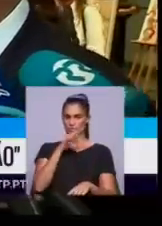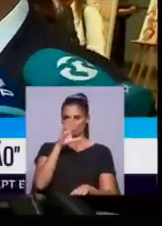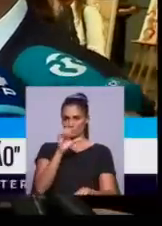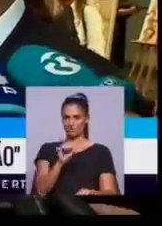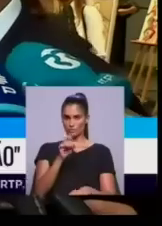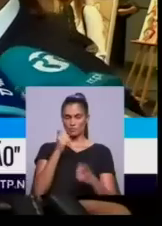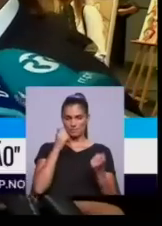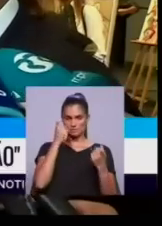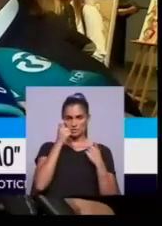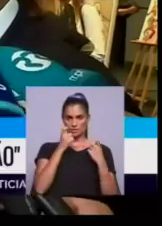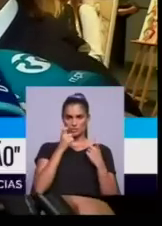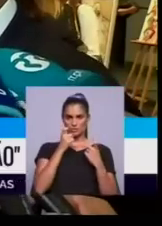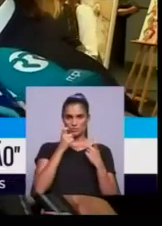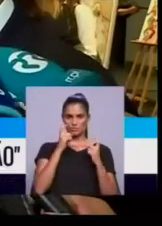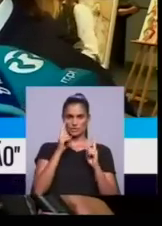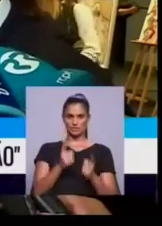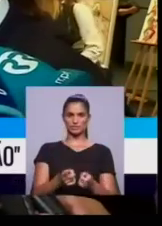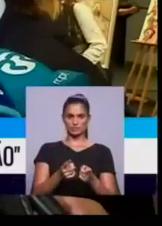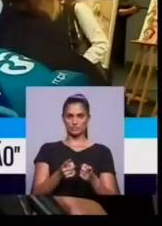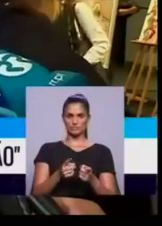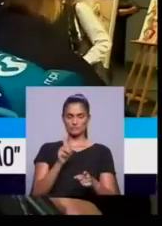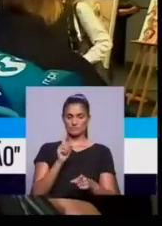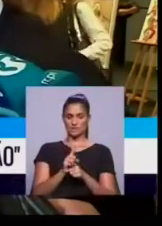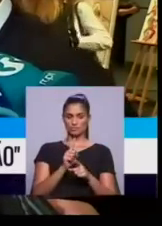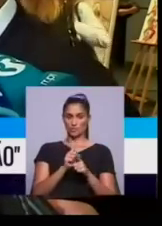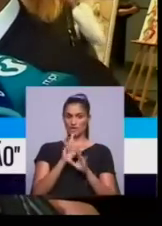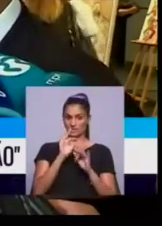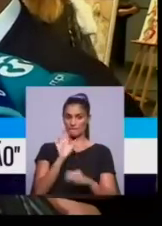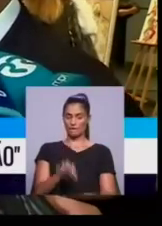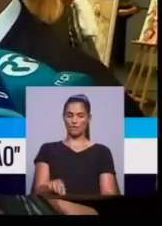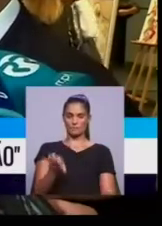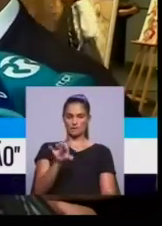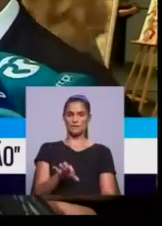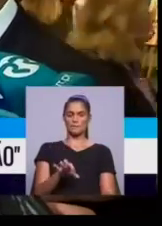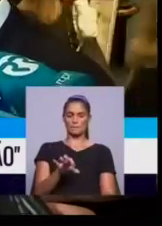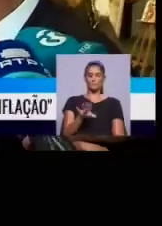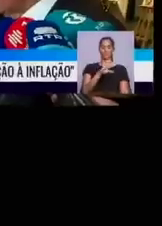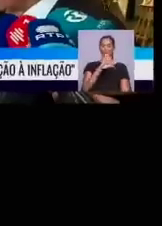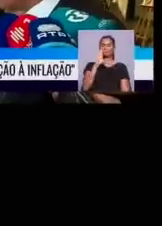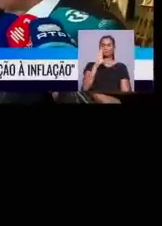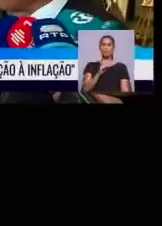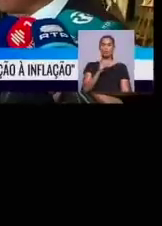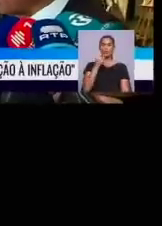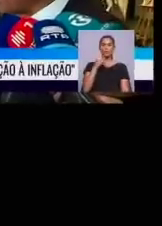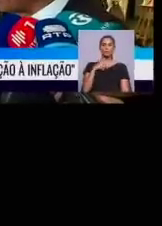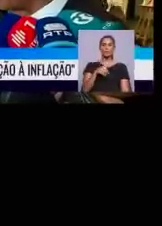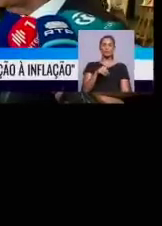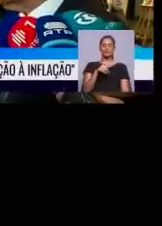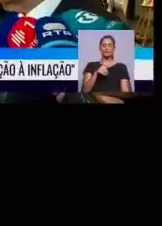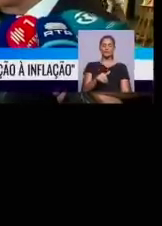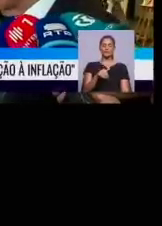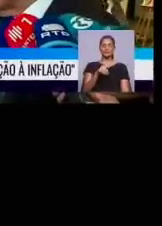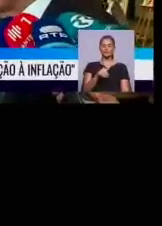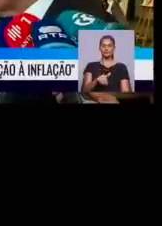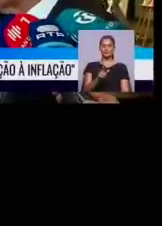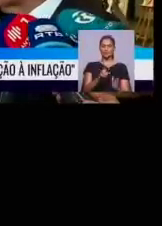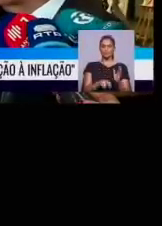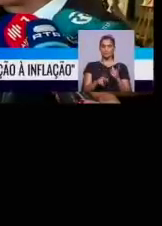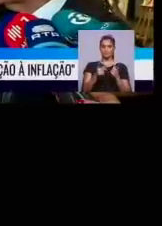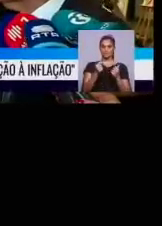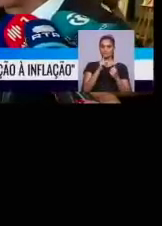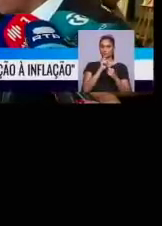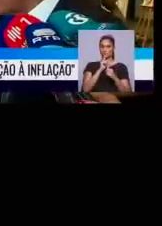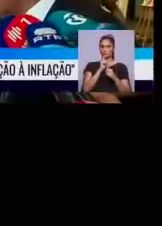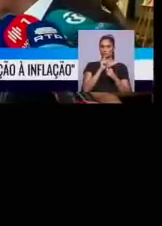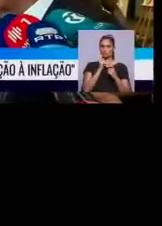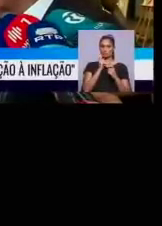originário era de que mesmo que seja assim a uma imprevisibilidade pode levar a que a taxa de inflação possa